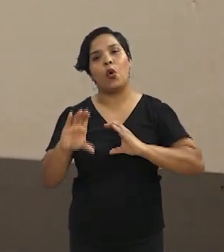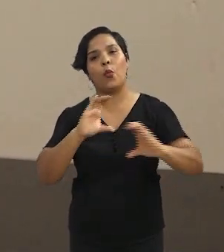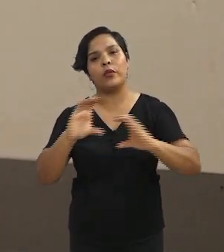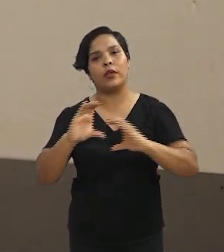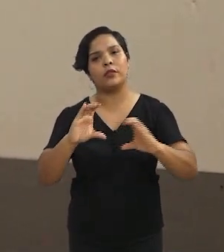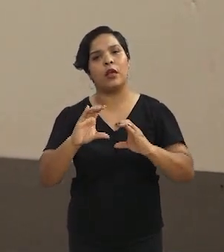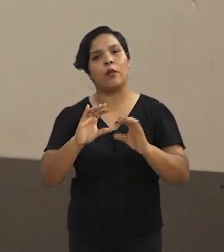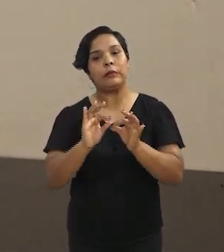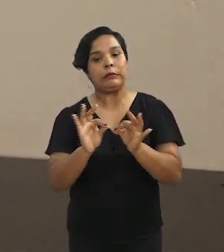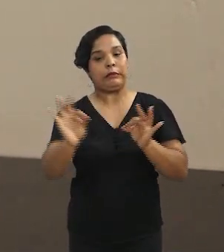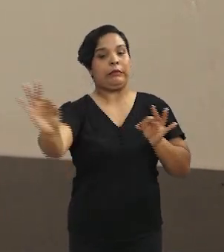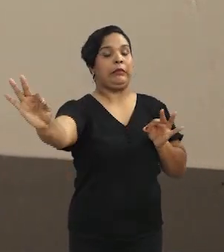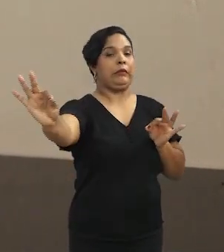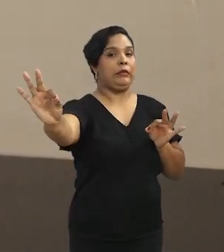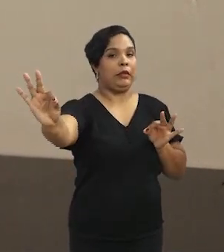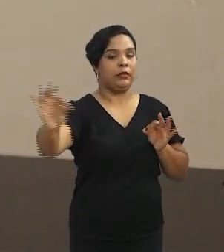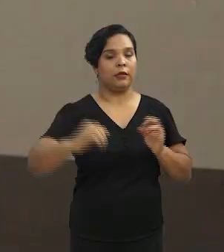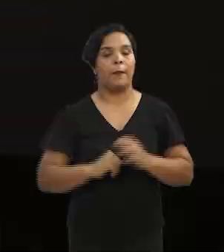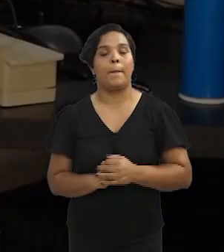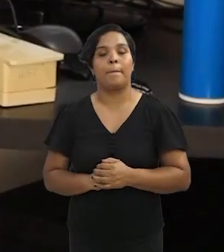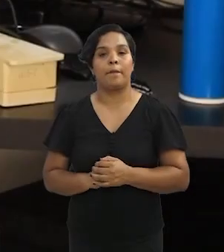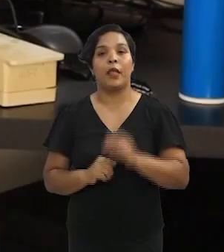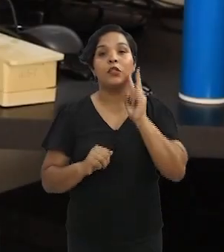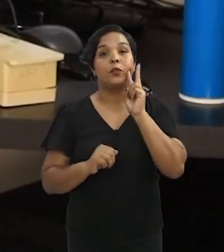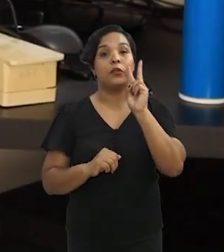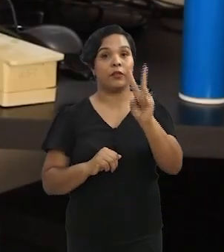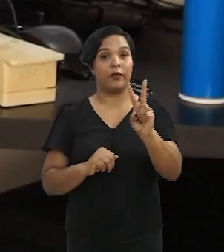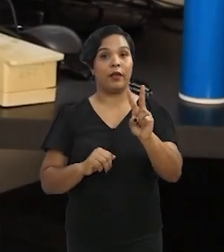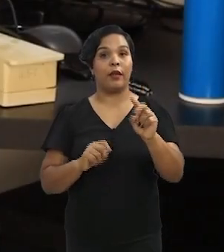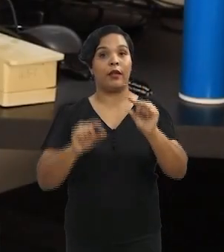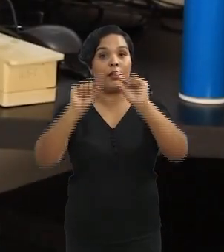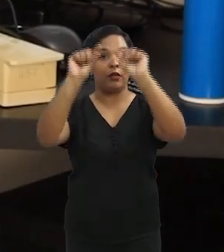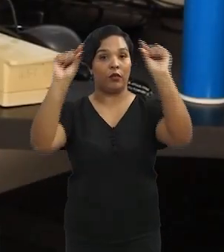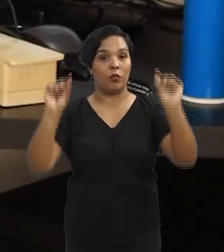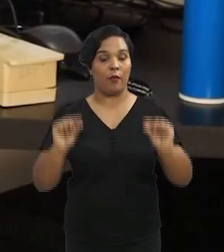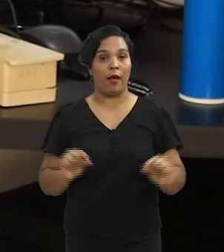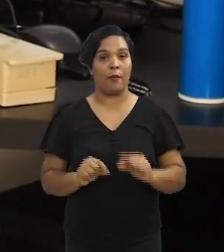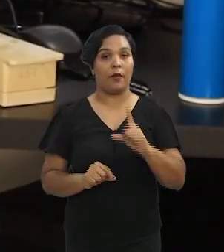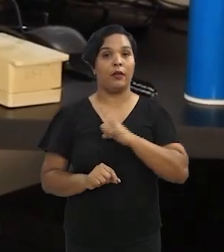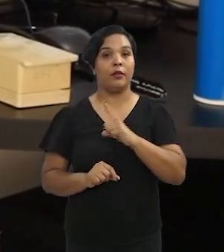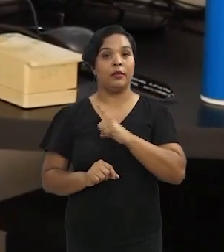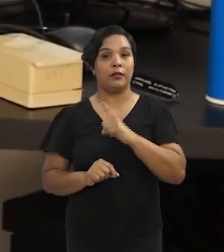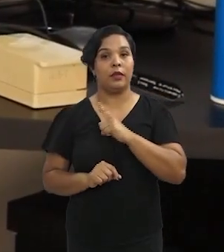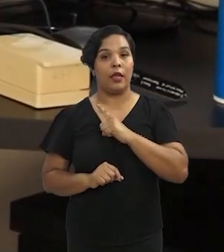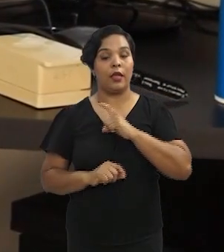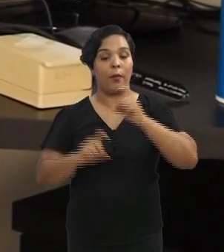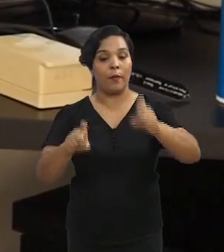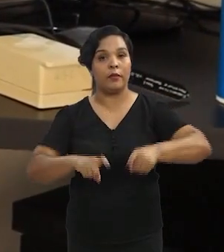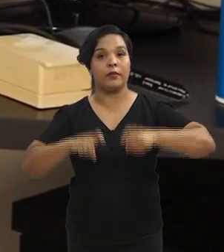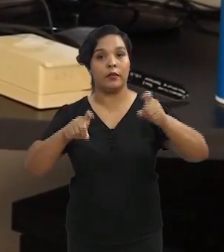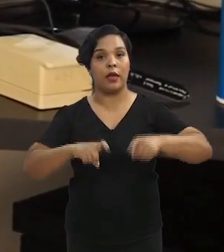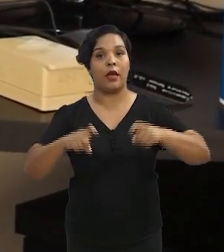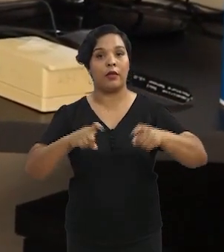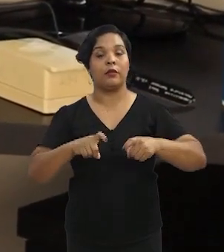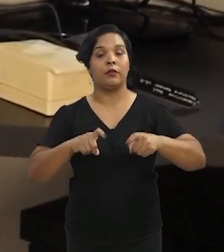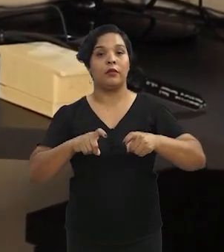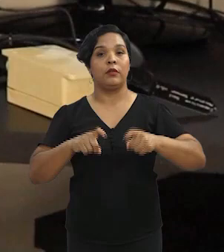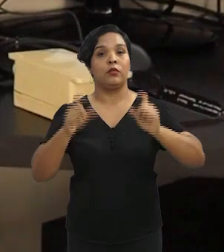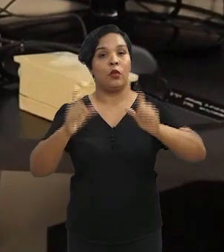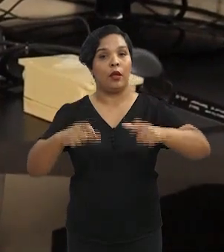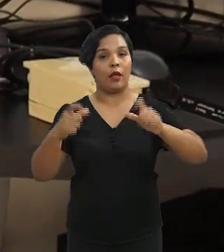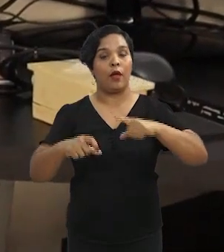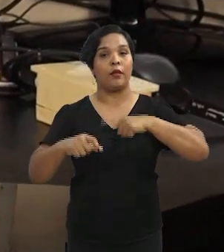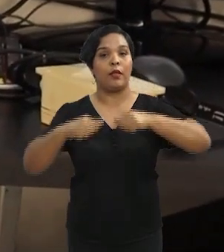de comunicação em longa distância. Como a gente pode ver nesse mapa aqui, a gente tem um perímetro irrigado de